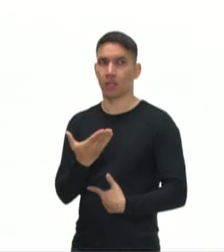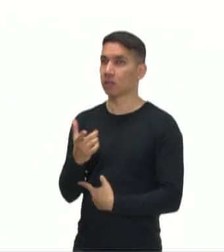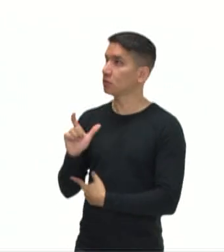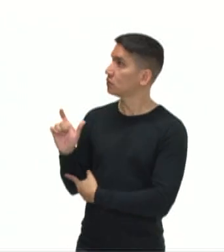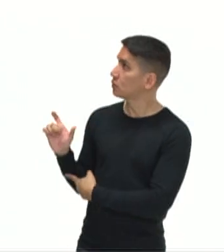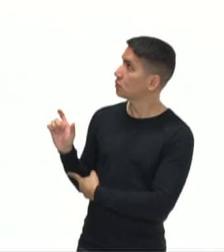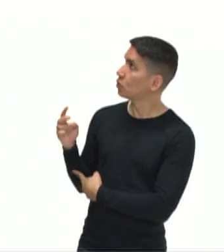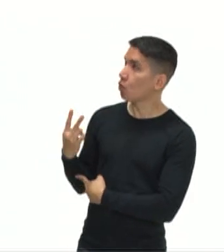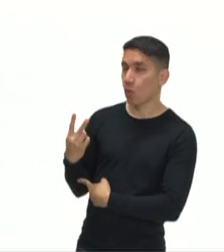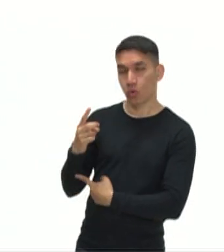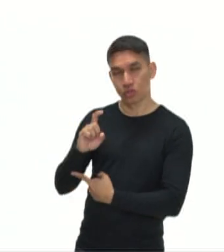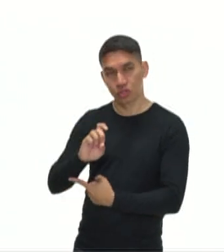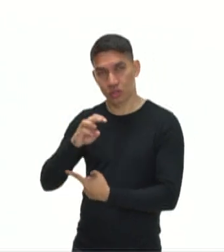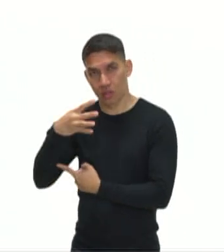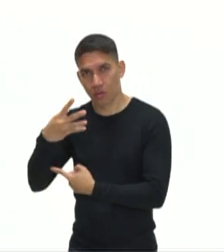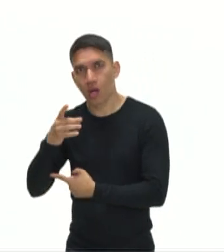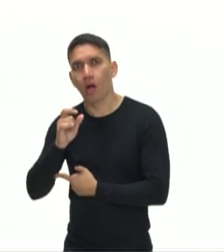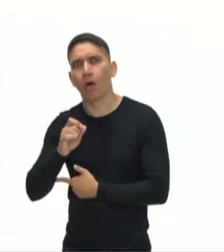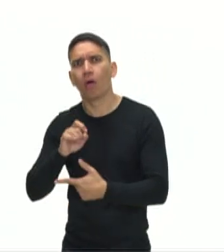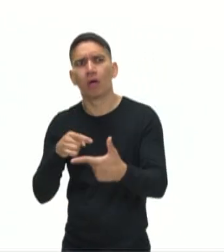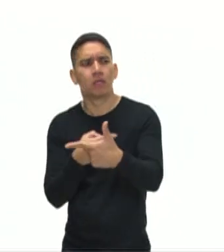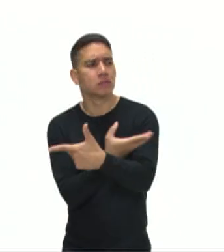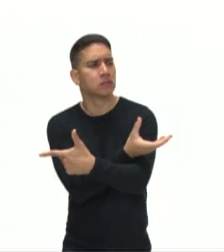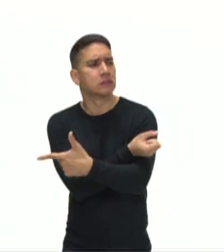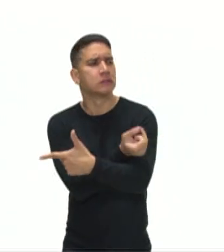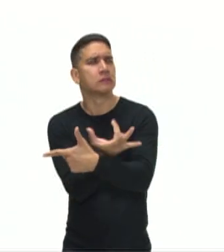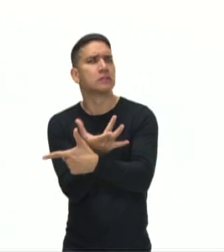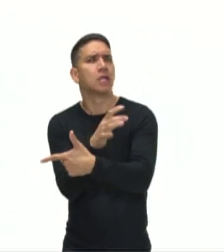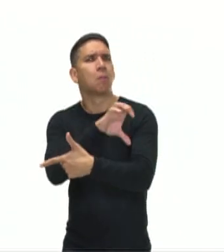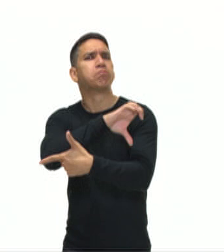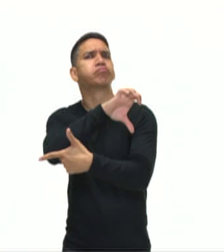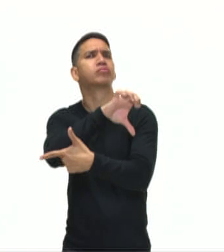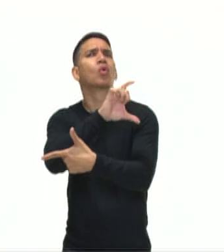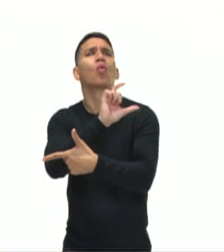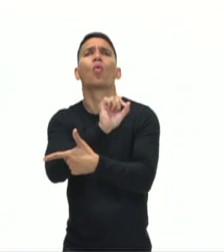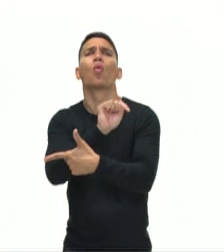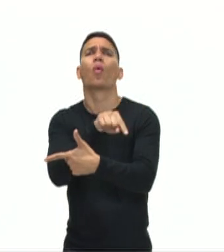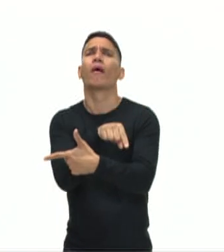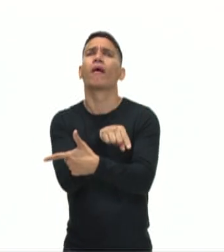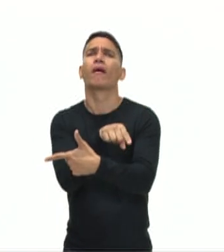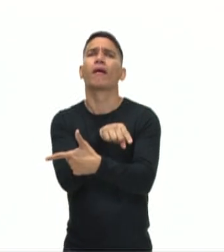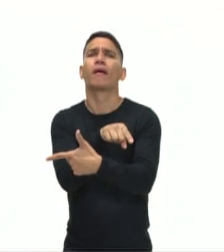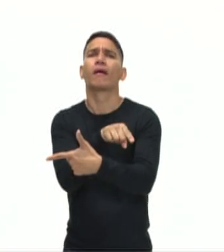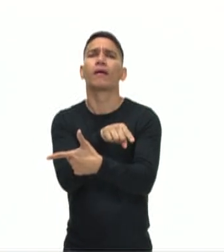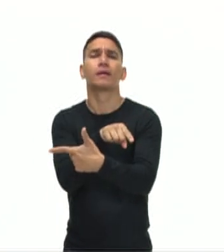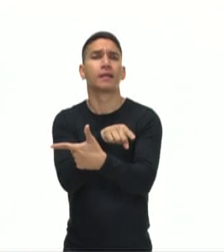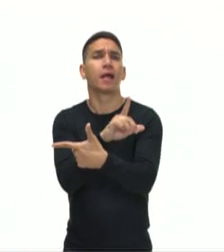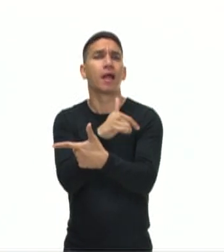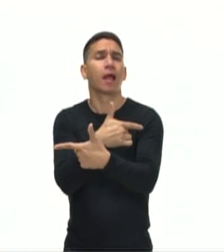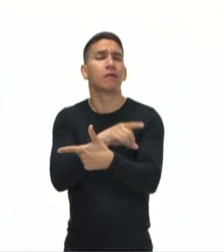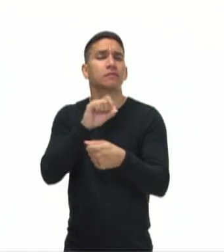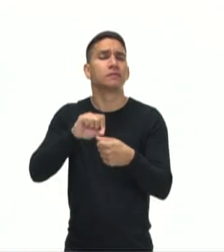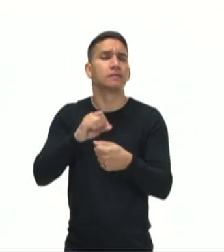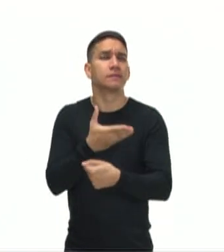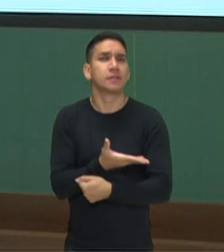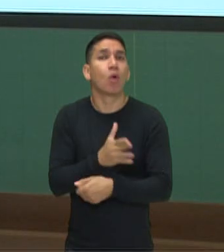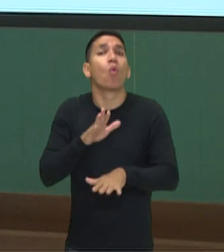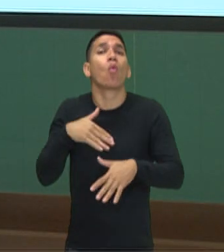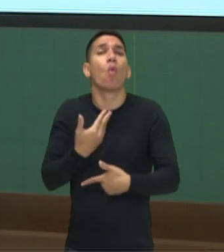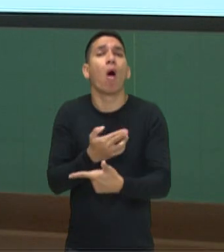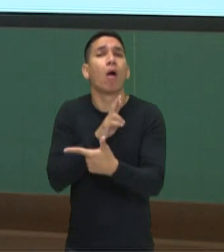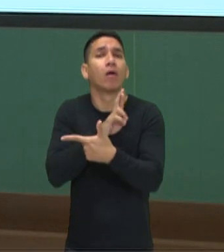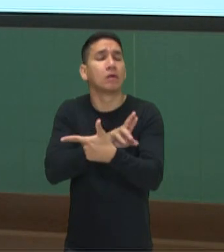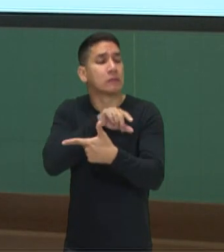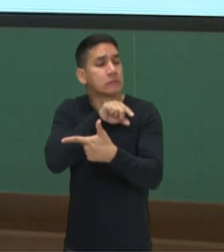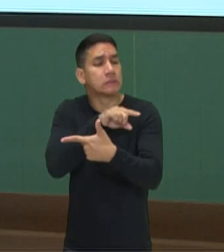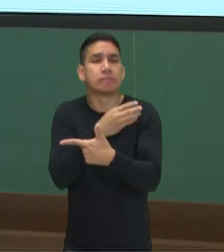à quarta. Qual é o polinômio que eu dividi? Então, quem é o polinômio que eu dividi? Qual é o valor que